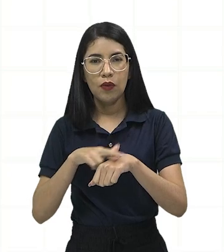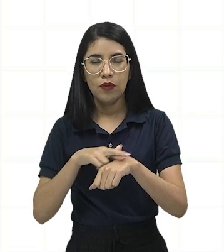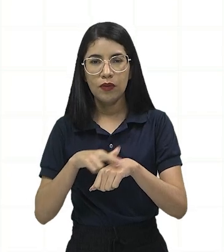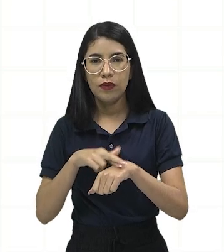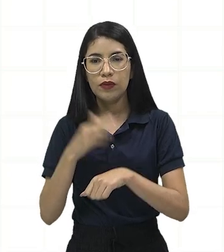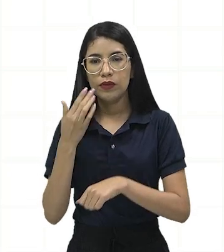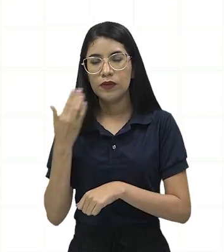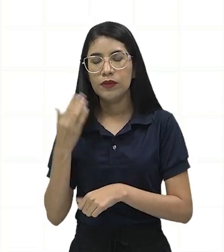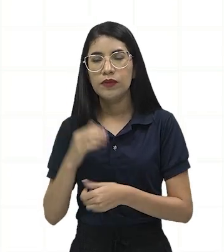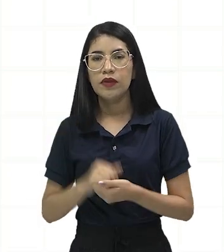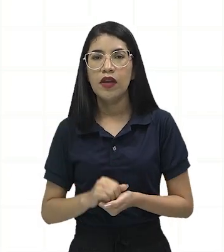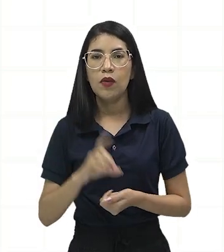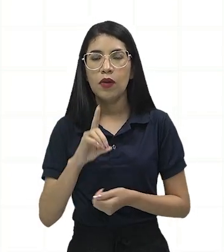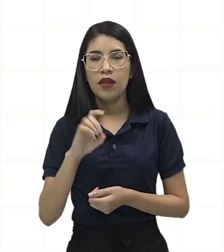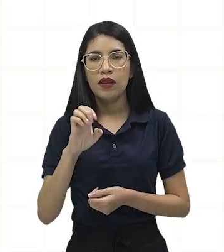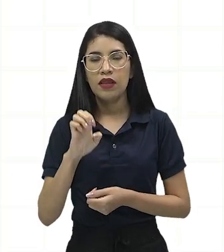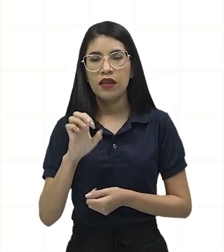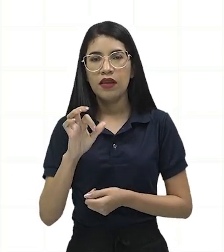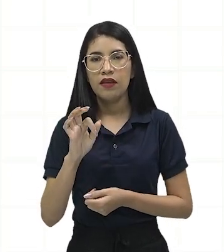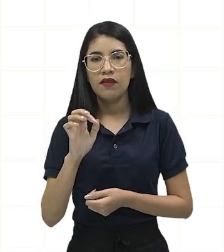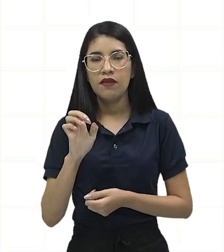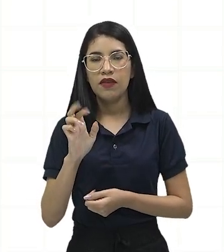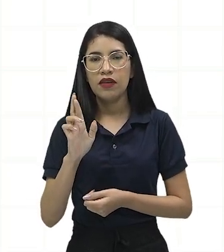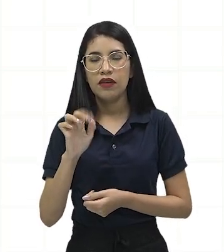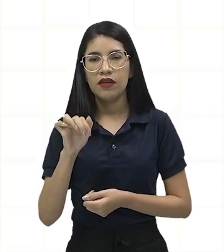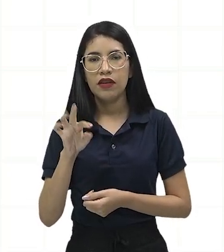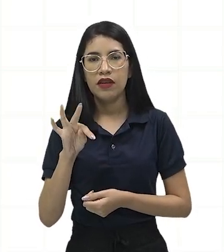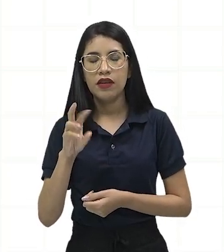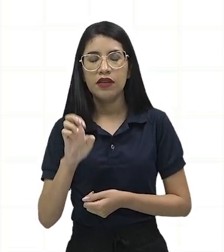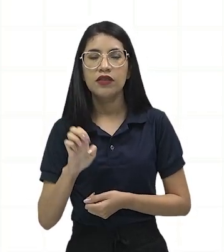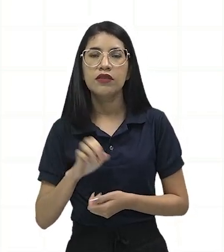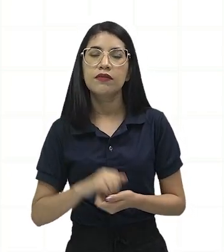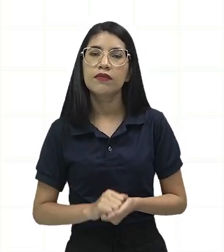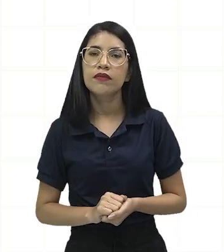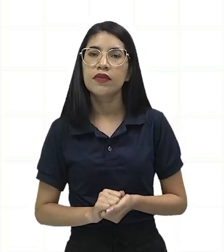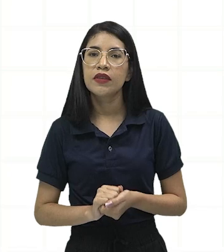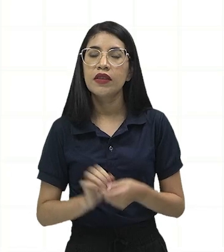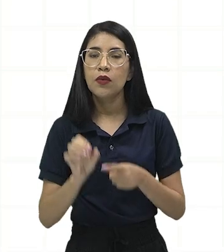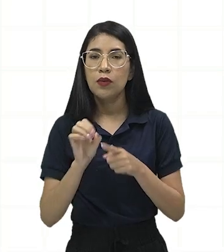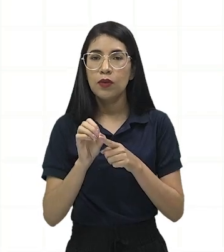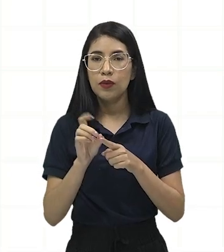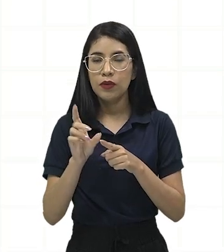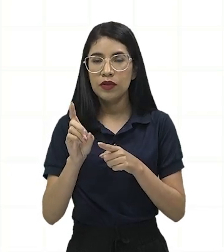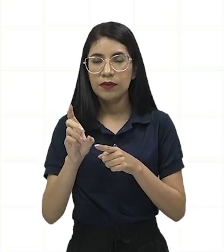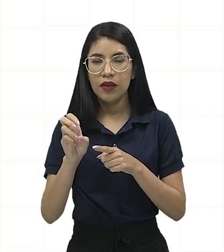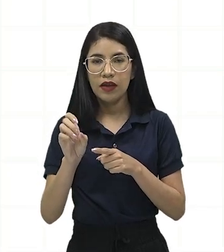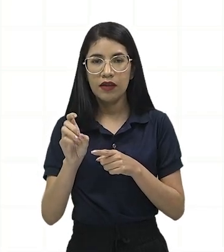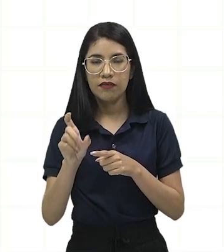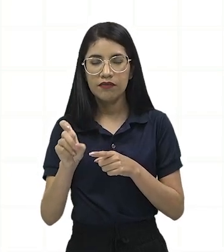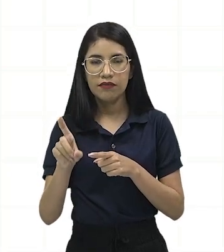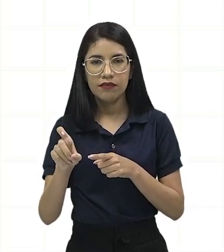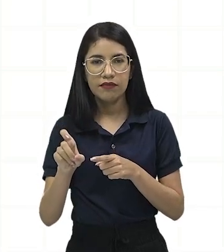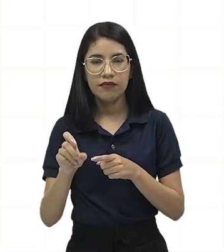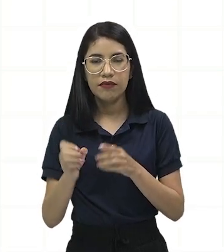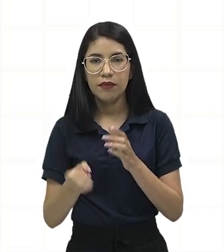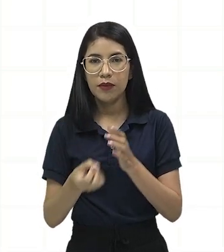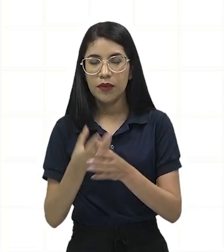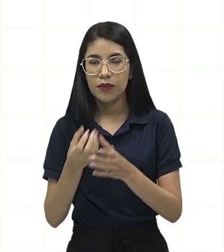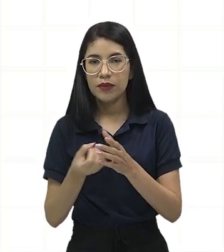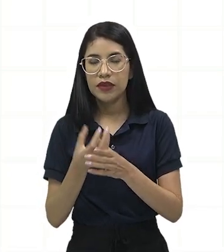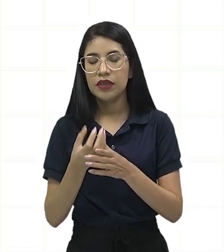exemplo, é o ducto deferente, tá? O que que acontece? Os espermatozoides são produzidos aqui nessa região, né,